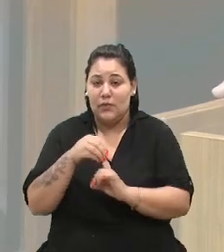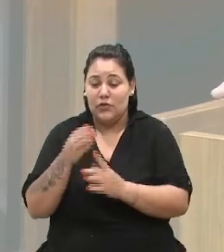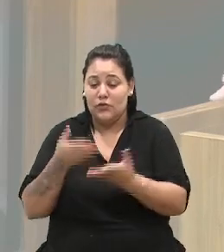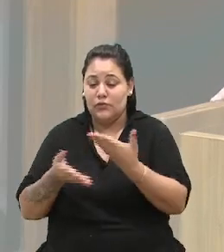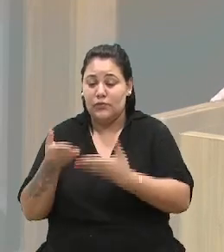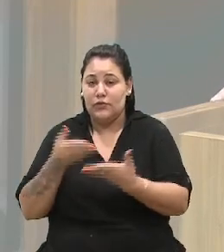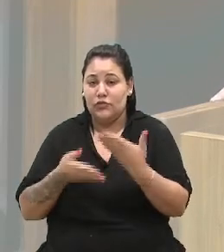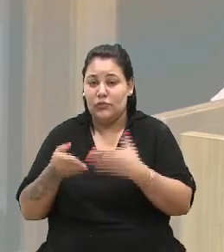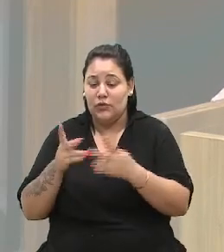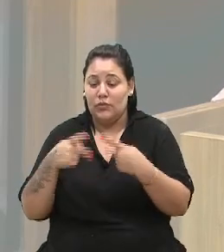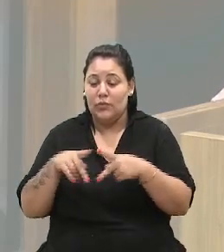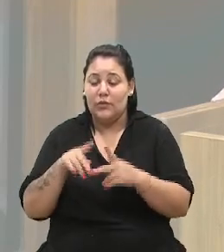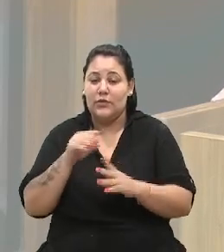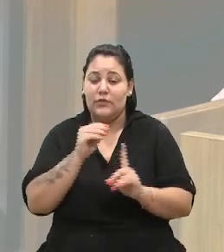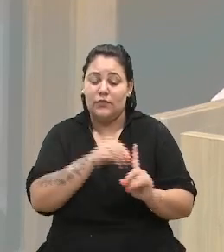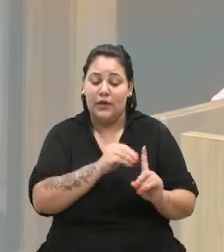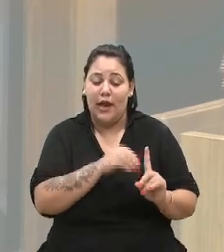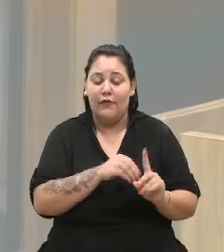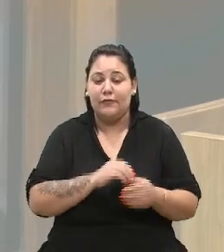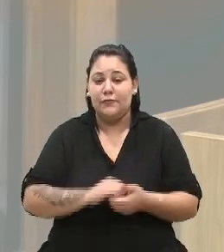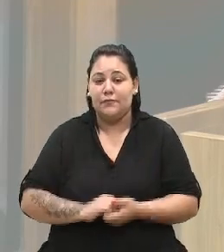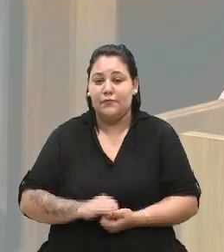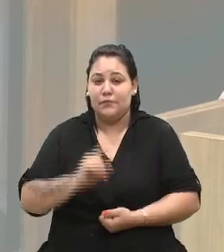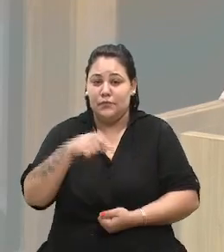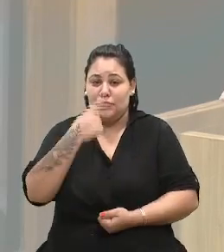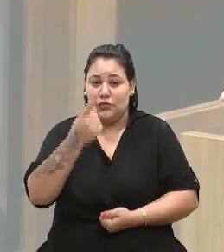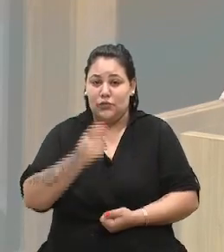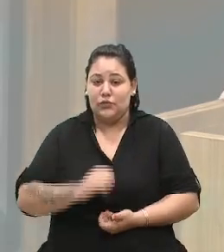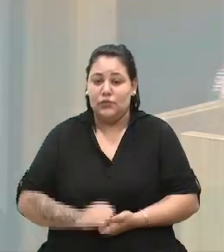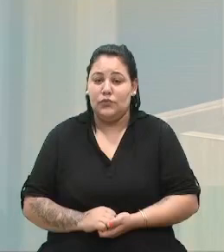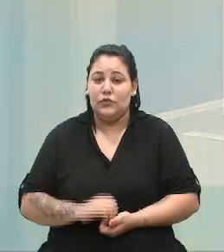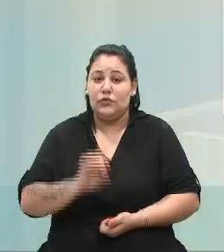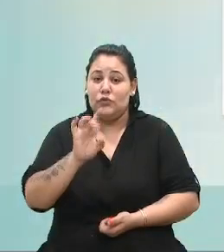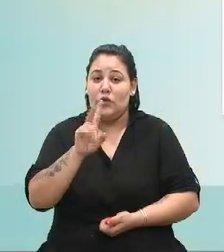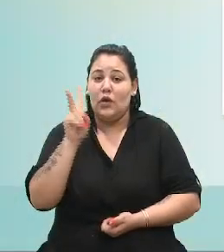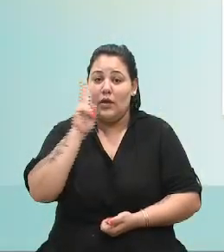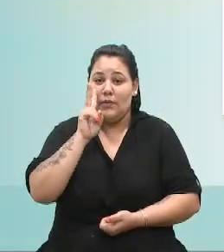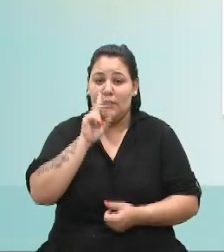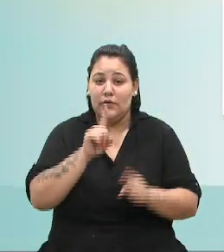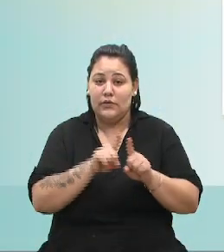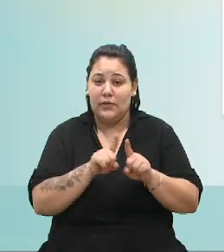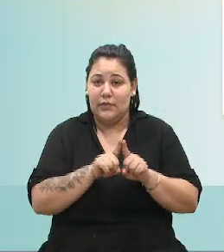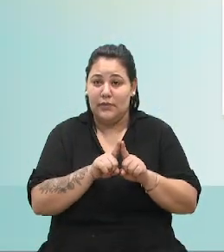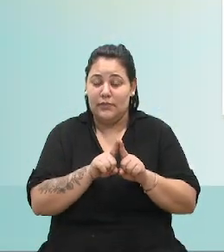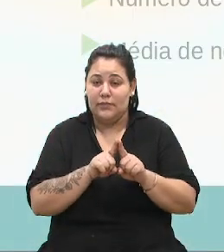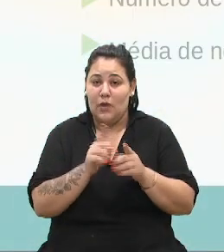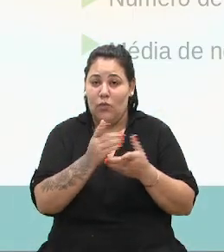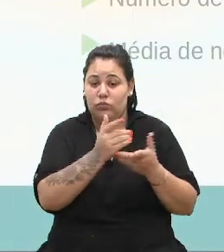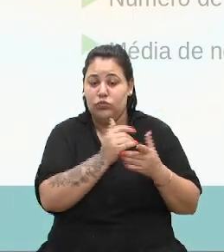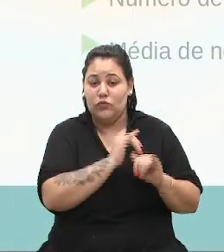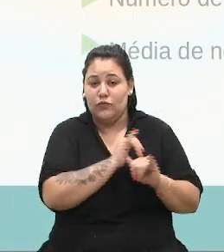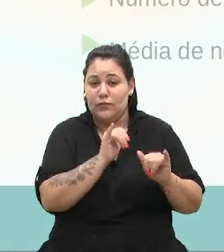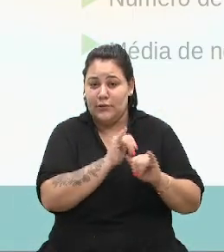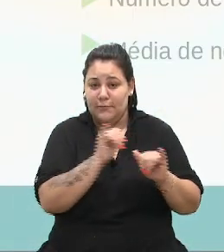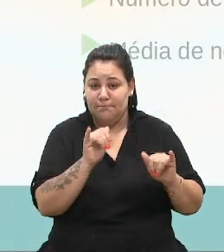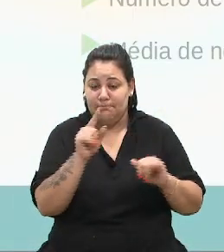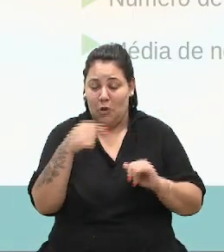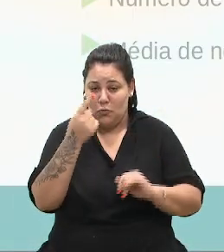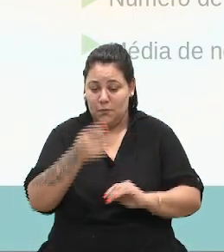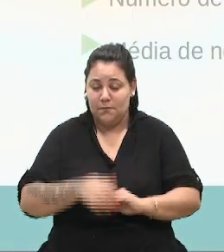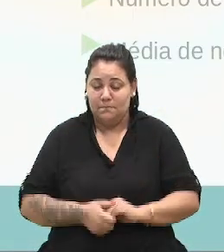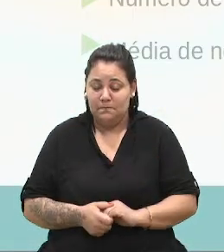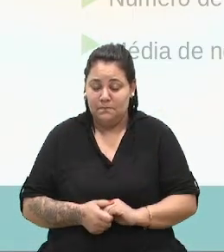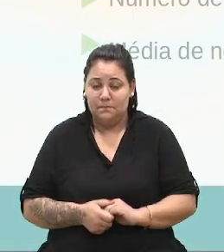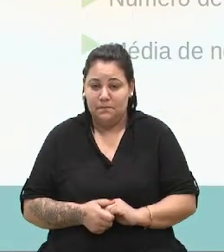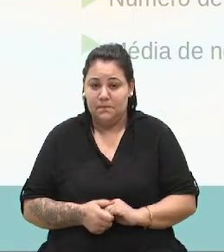Saúde. Próximo. Então, só reforçando mais esses dados. Próximo, por favor. E a